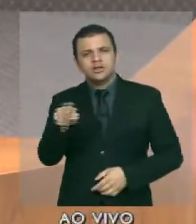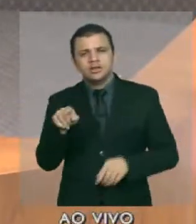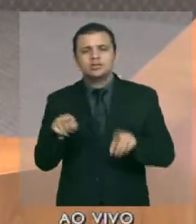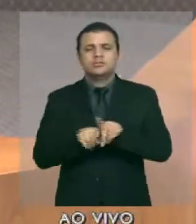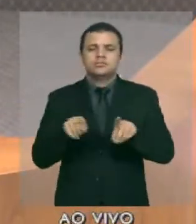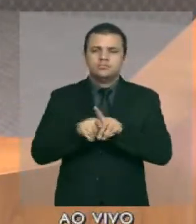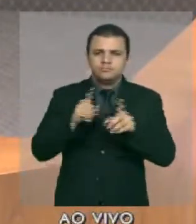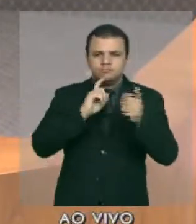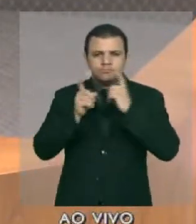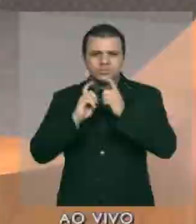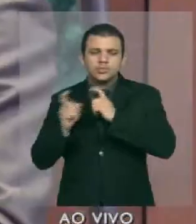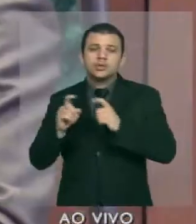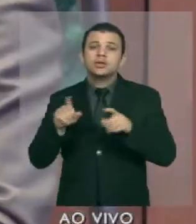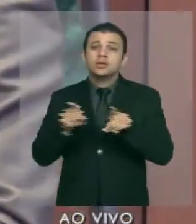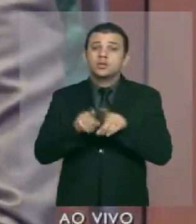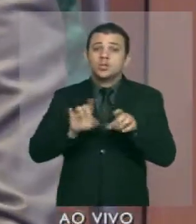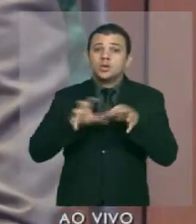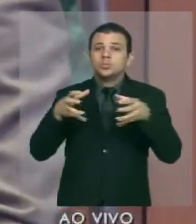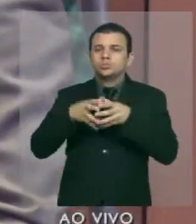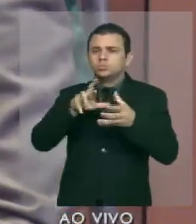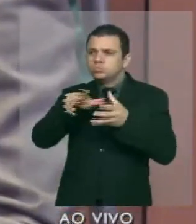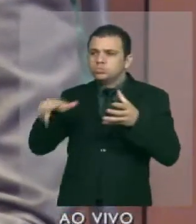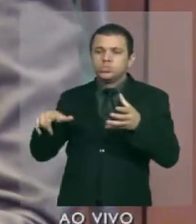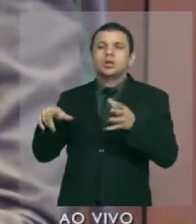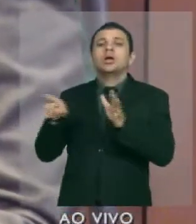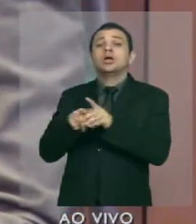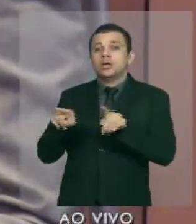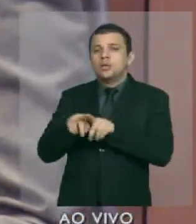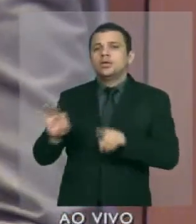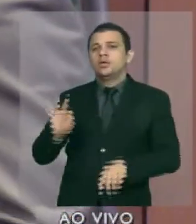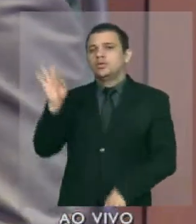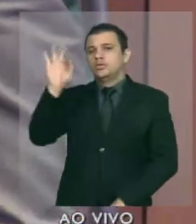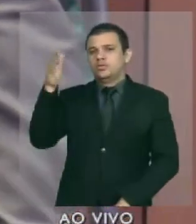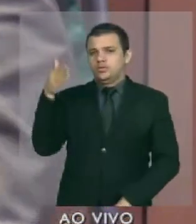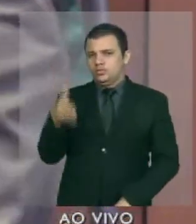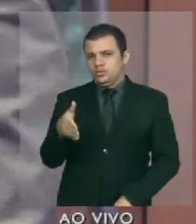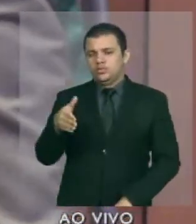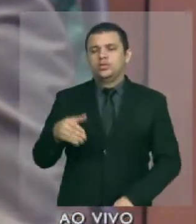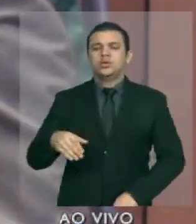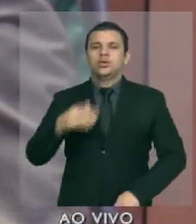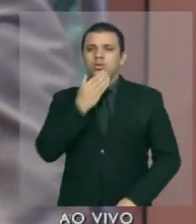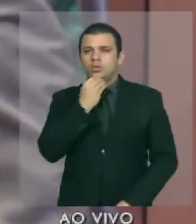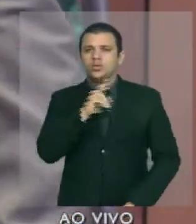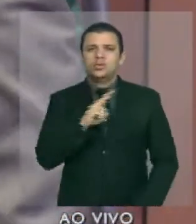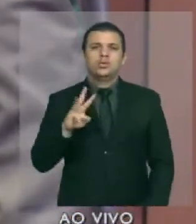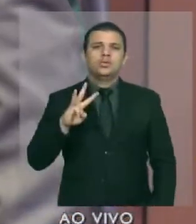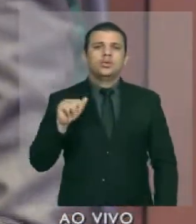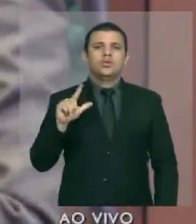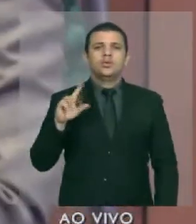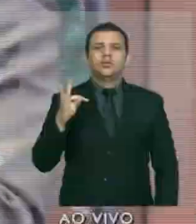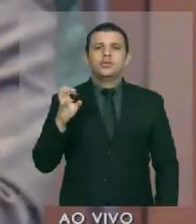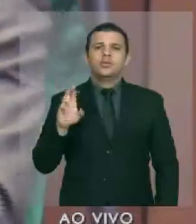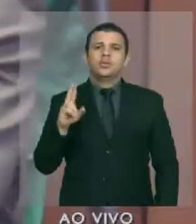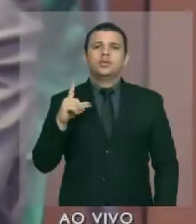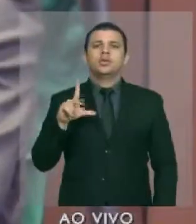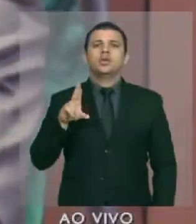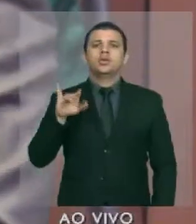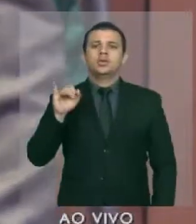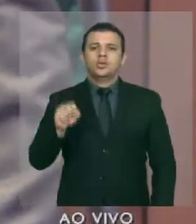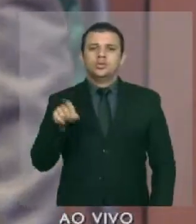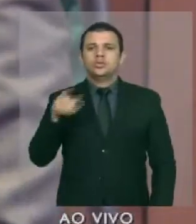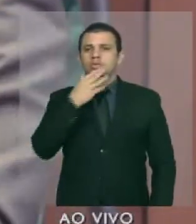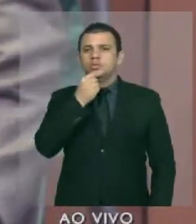junto conosco também a última estava presente né o seu Valter Luiz que é professor da UFMA e também colocou